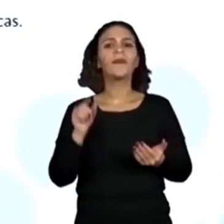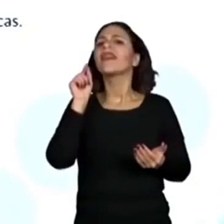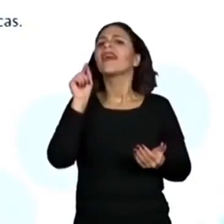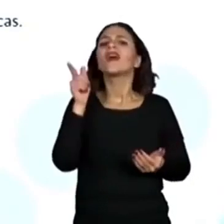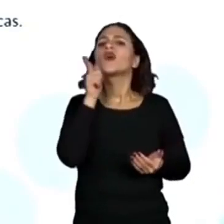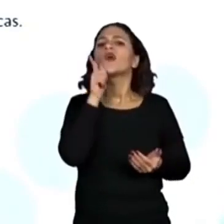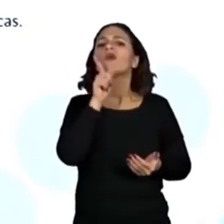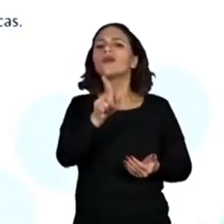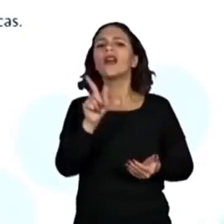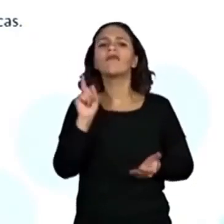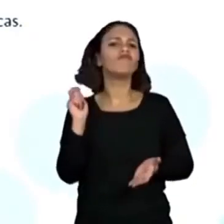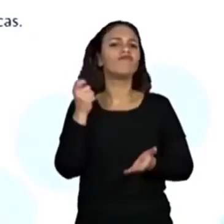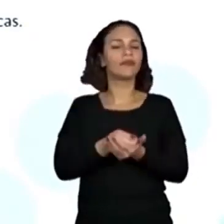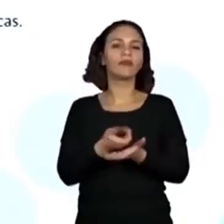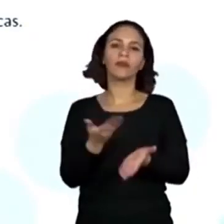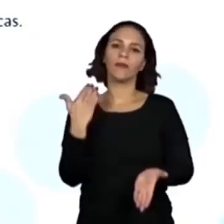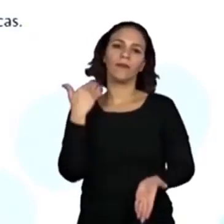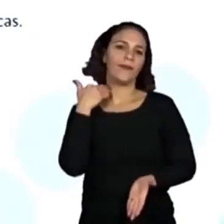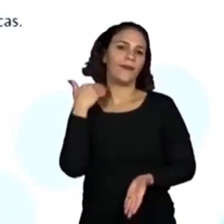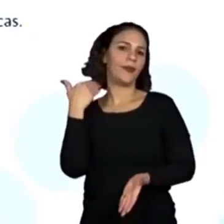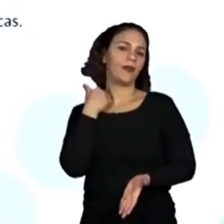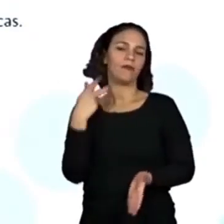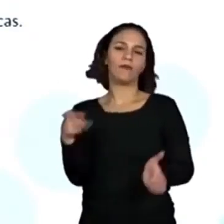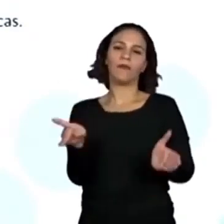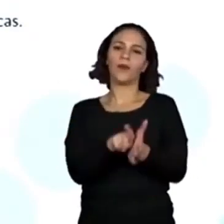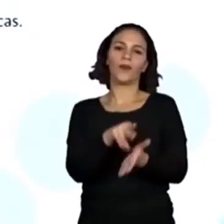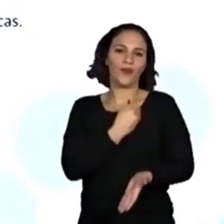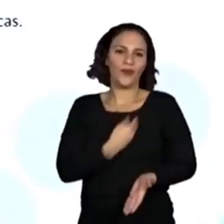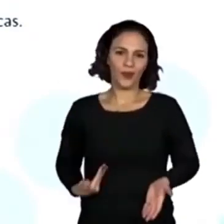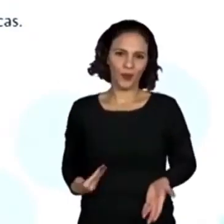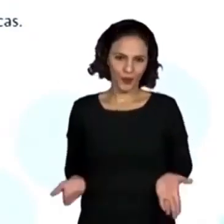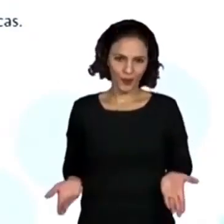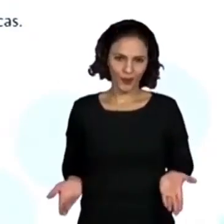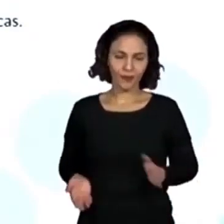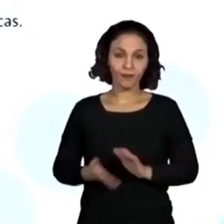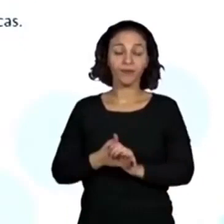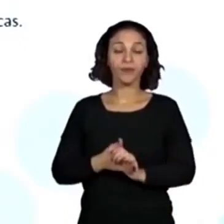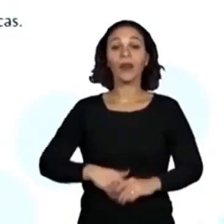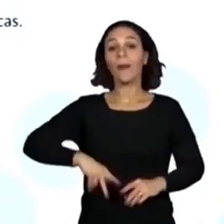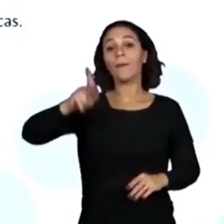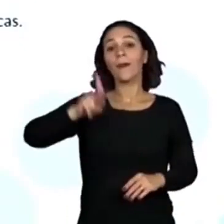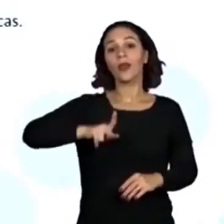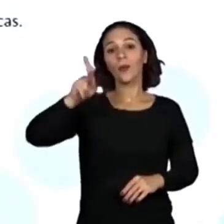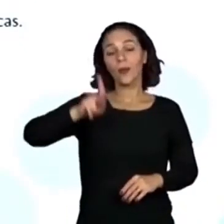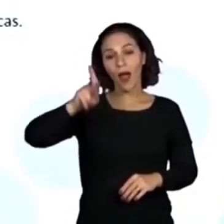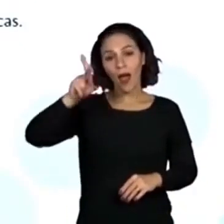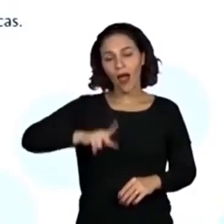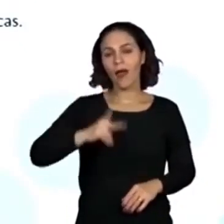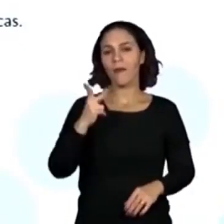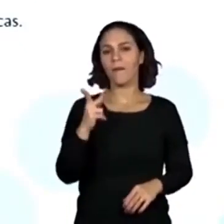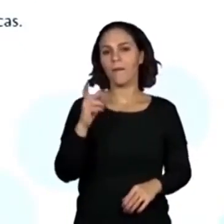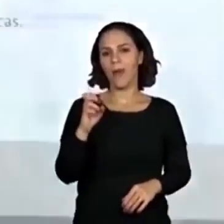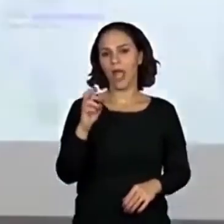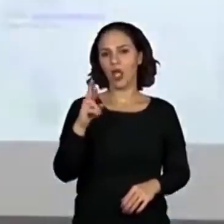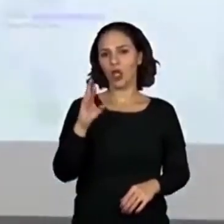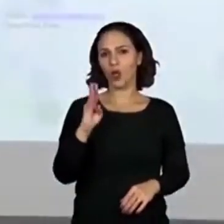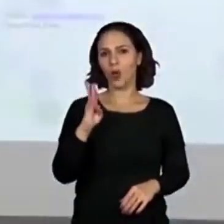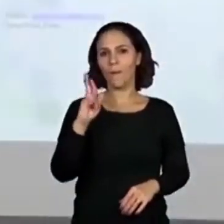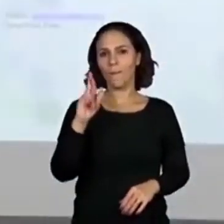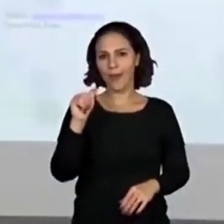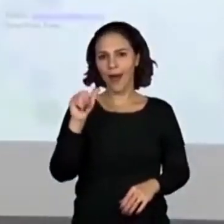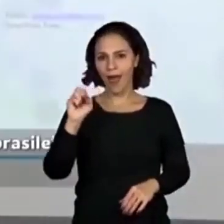consegue bancar isso? É só um banco do Estado. Petrobras, a Companhia Siderúrgica Nacional. Então,